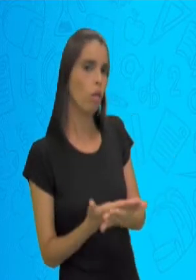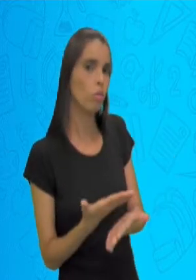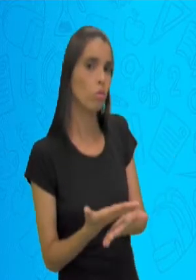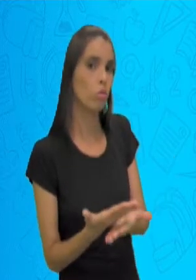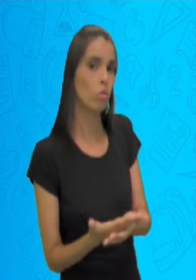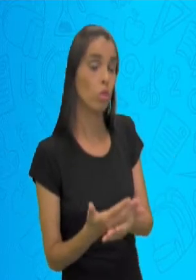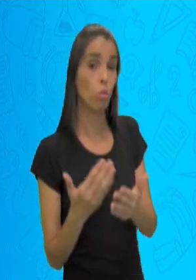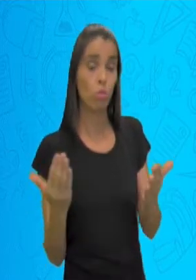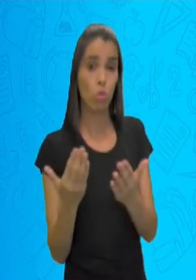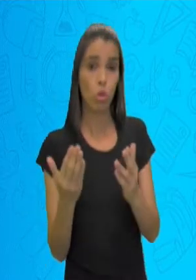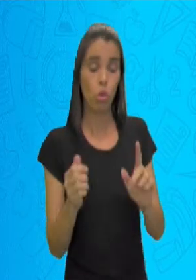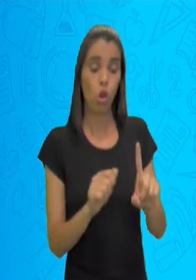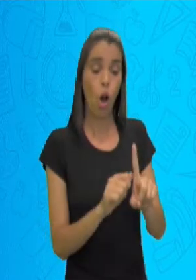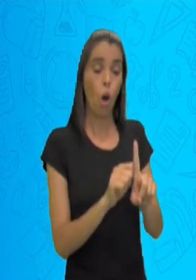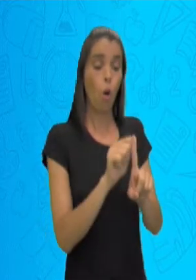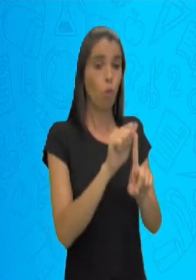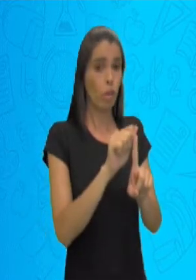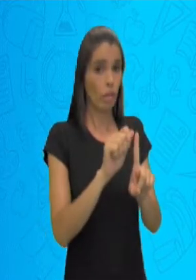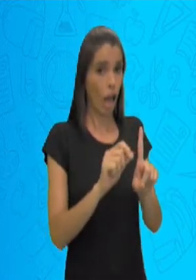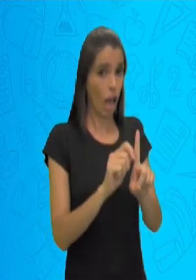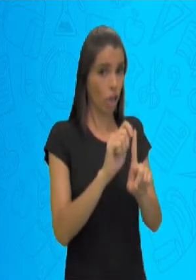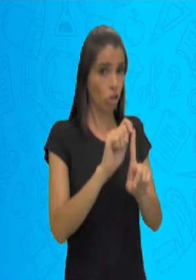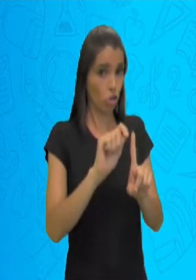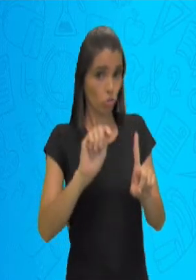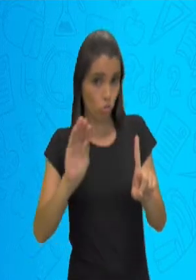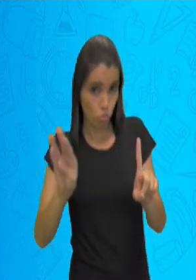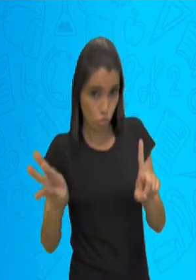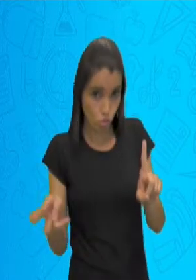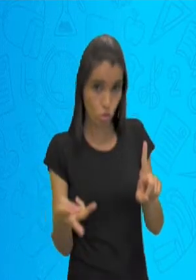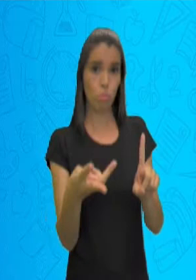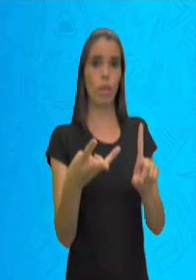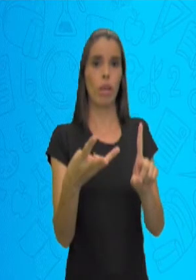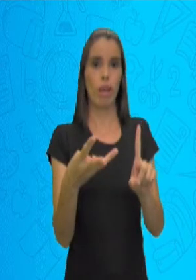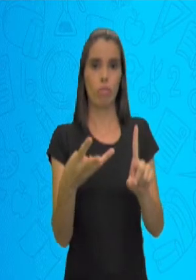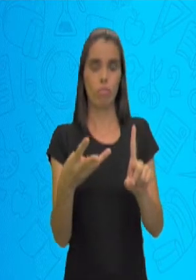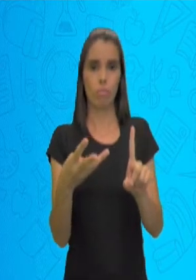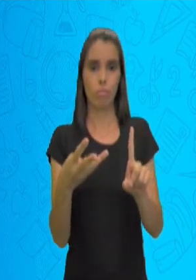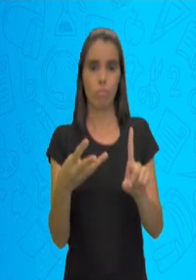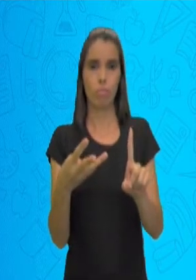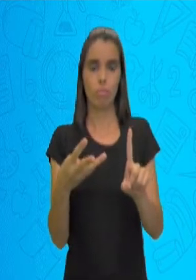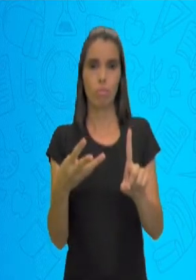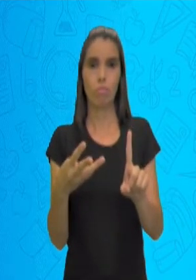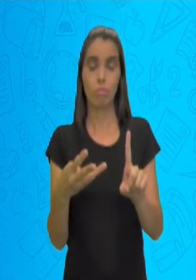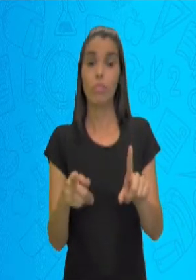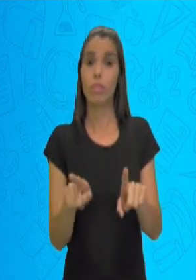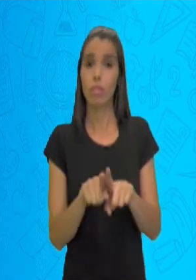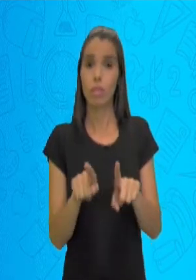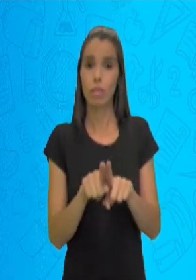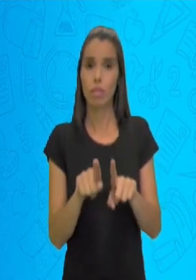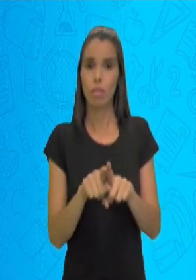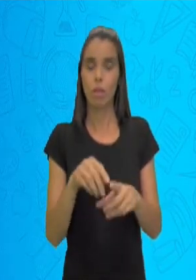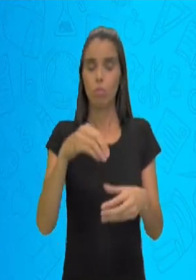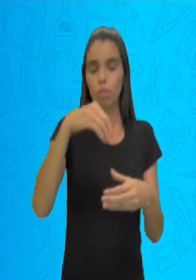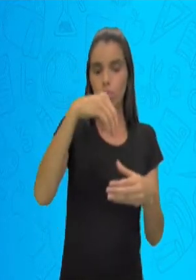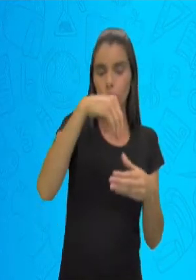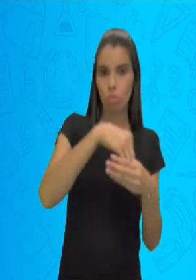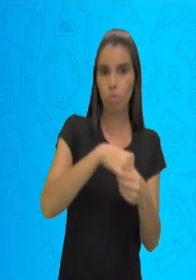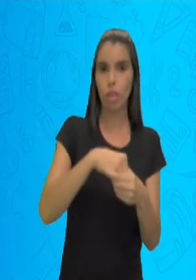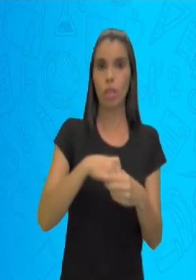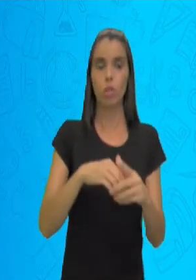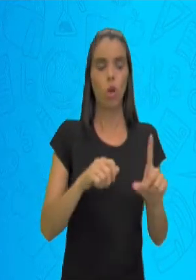de milhar, que é a classe de milhar, que também vai ser composta por